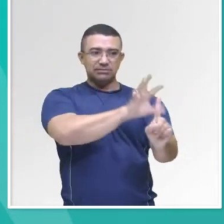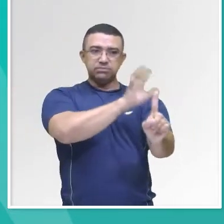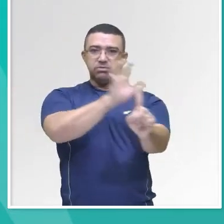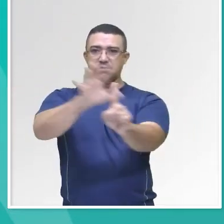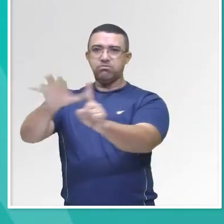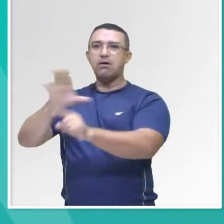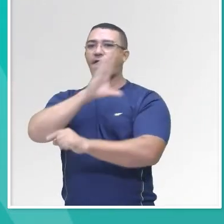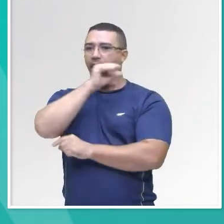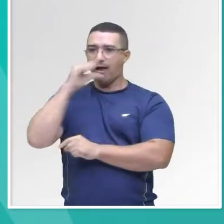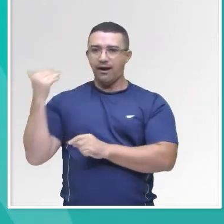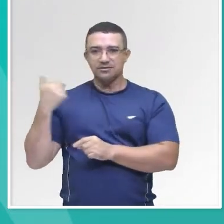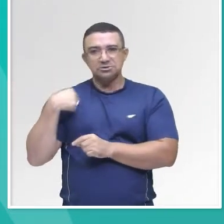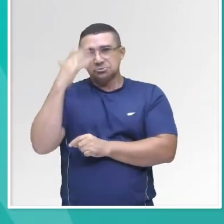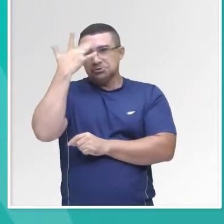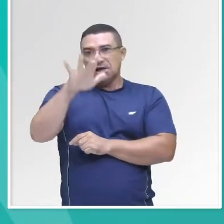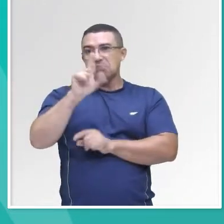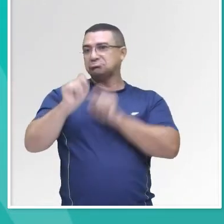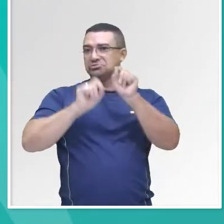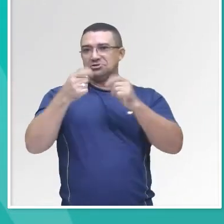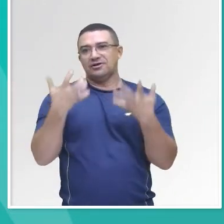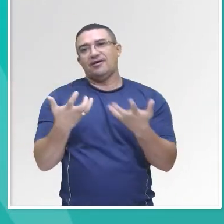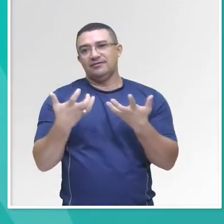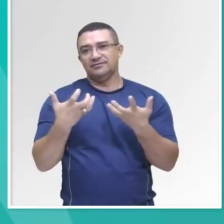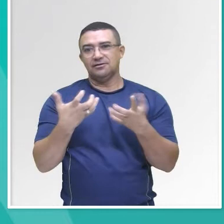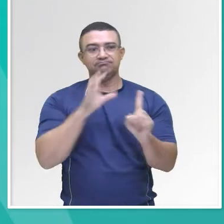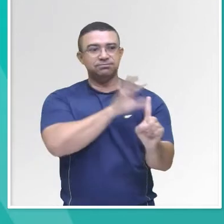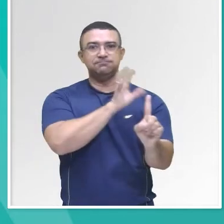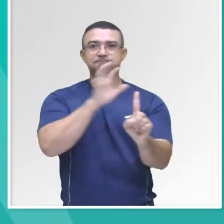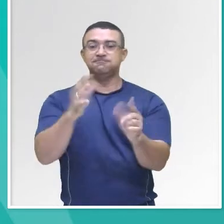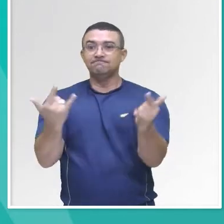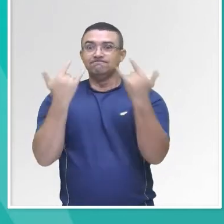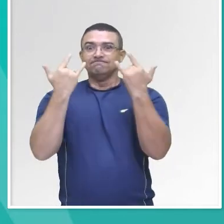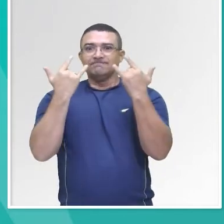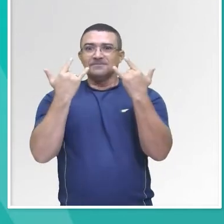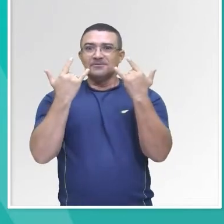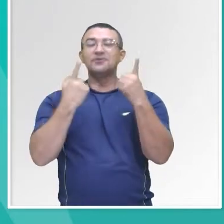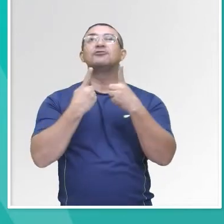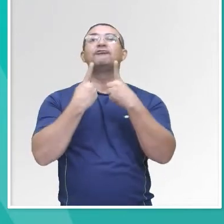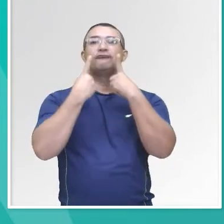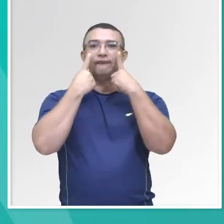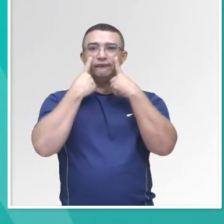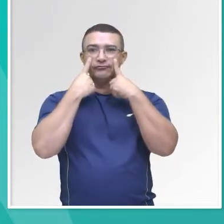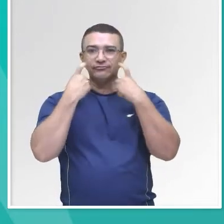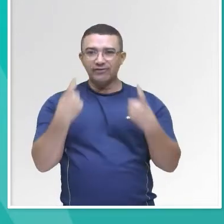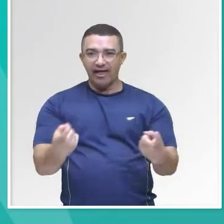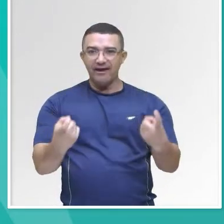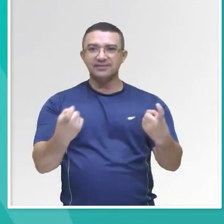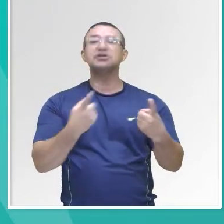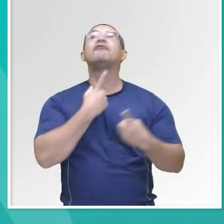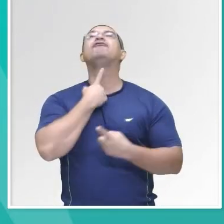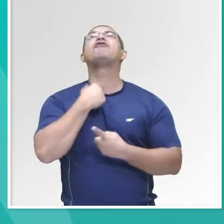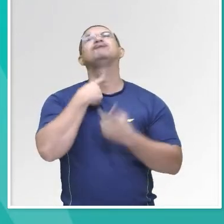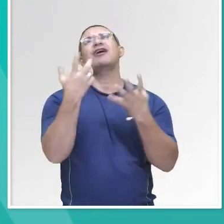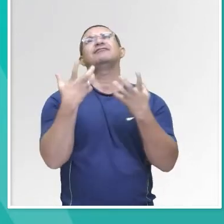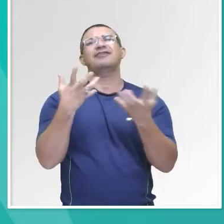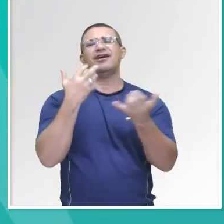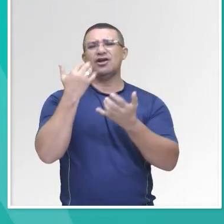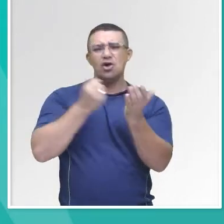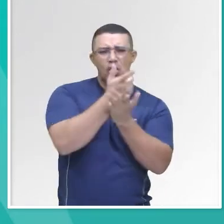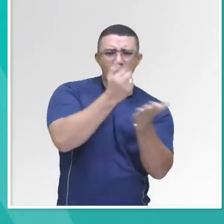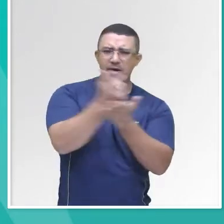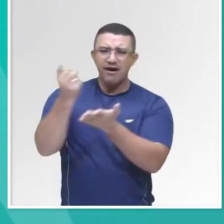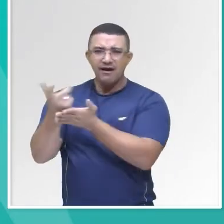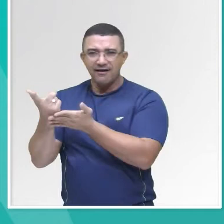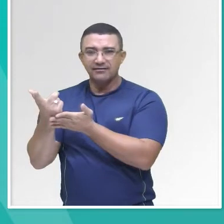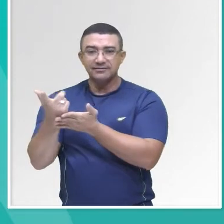pequeninos que mal sabem o que querem. Então, olha só, a partir daí, vocês podem